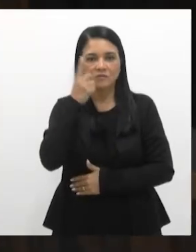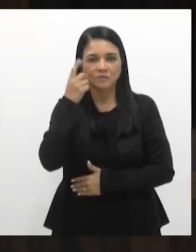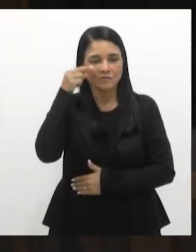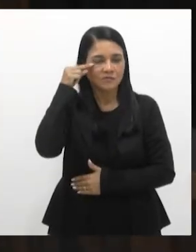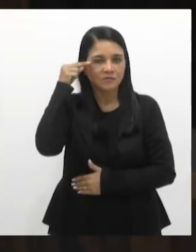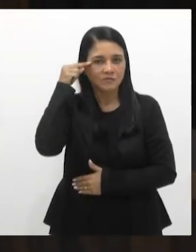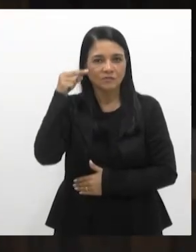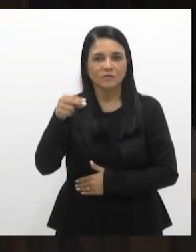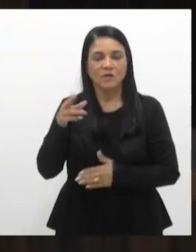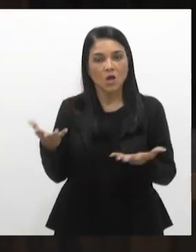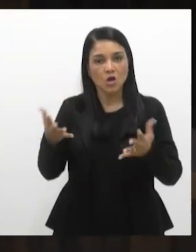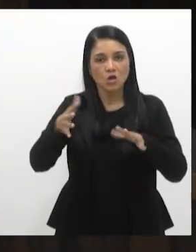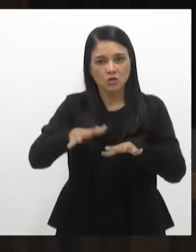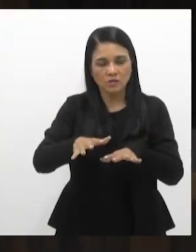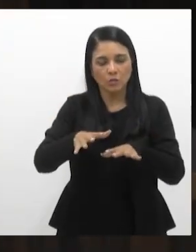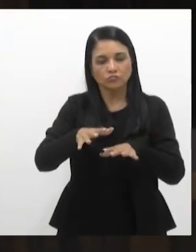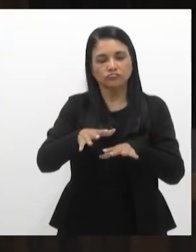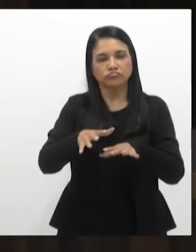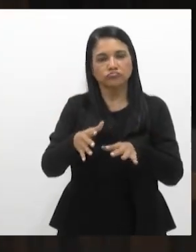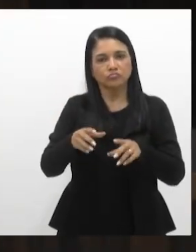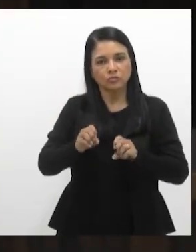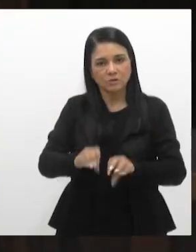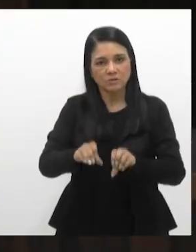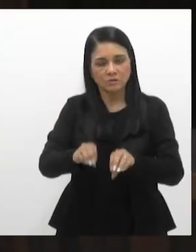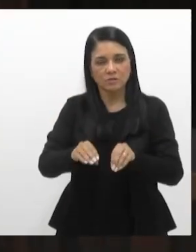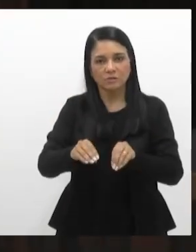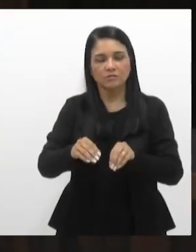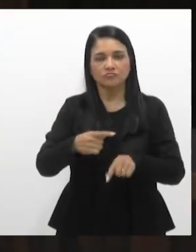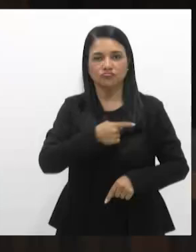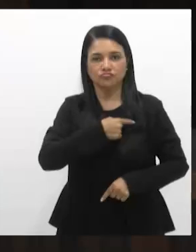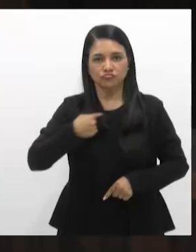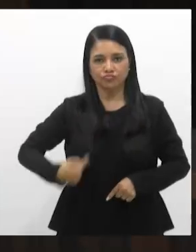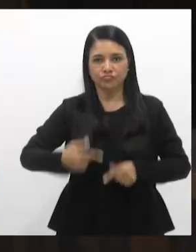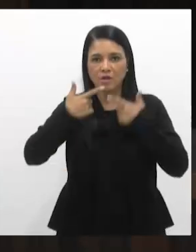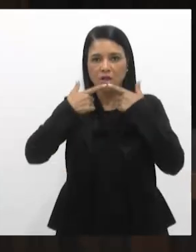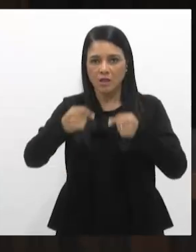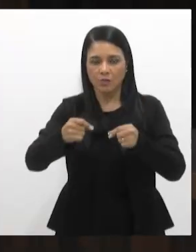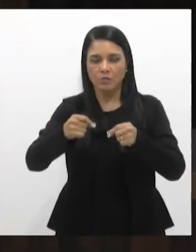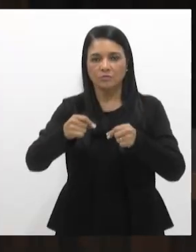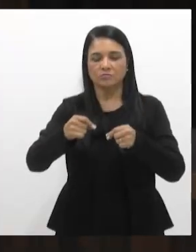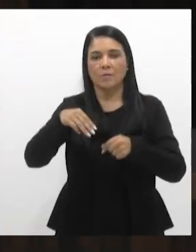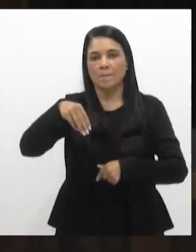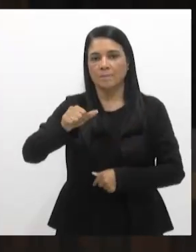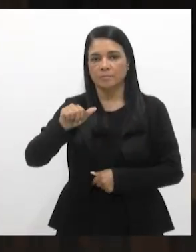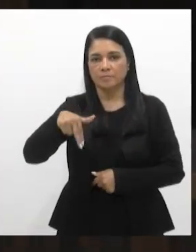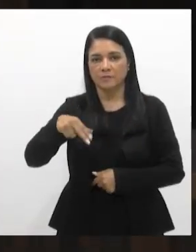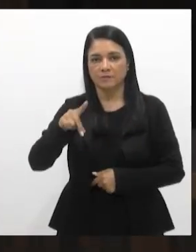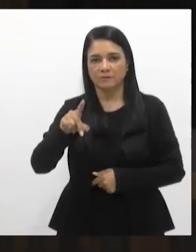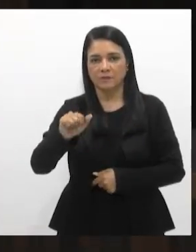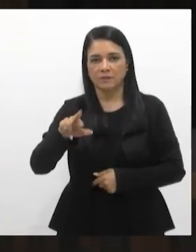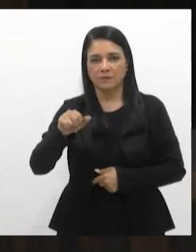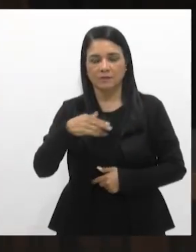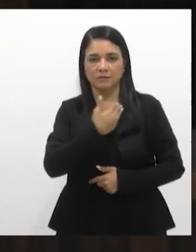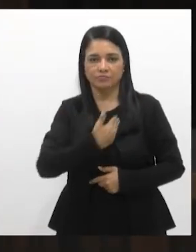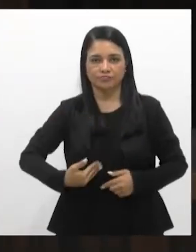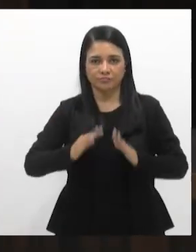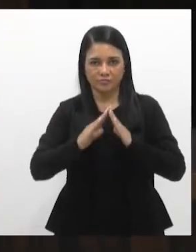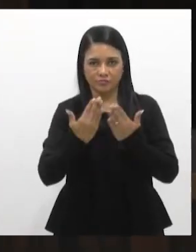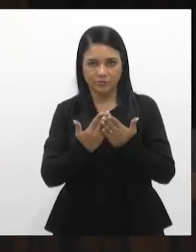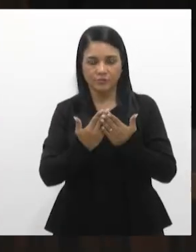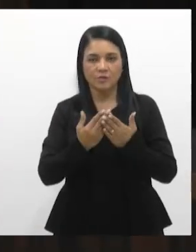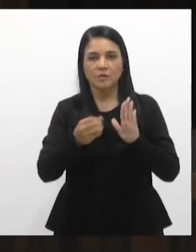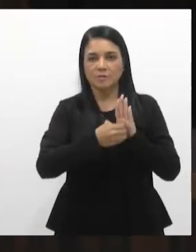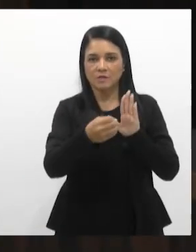que dispõe sobre a inclusão do ensino do mandarim na grade de disciplinas da Rede Pública de Educação do Estado do Rio de Janeiro, pendendo de pareceres